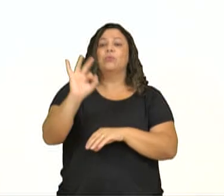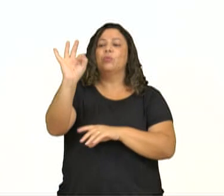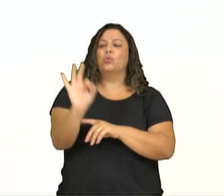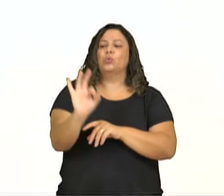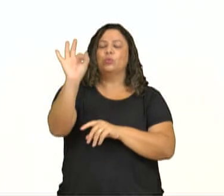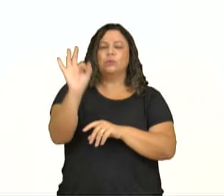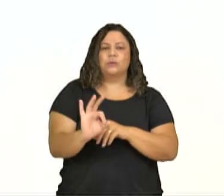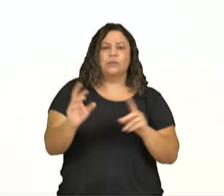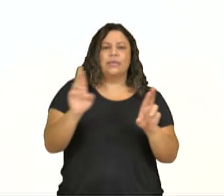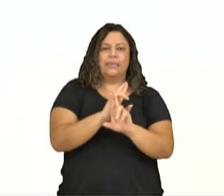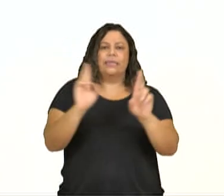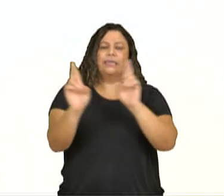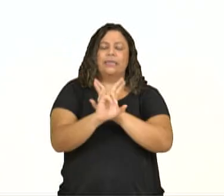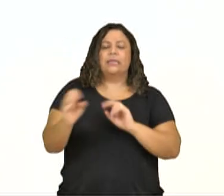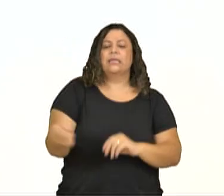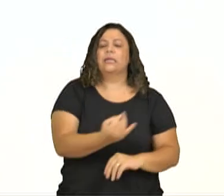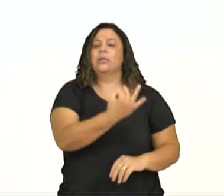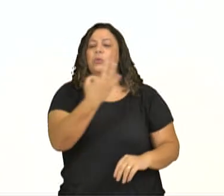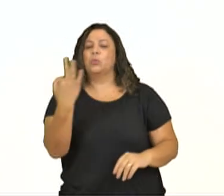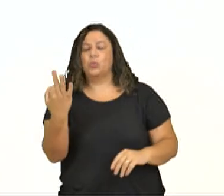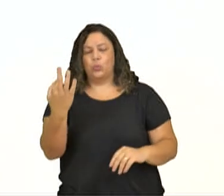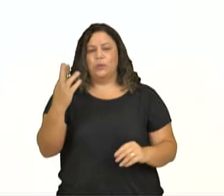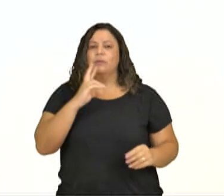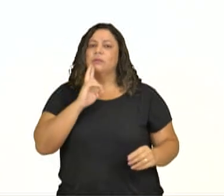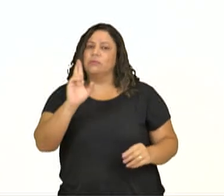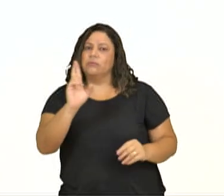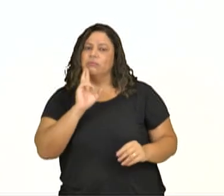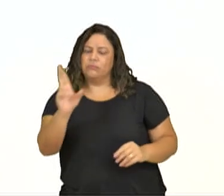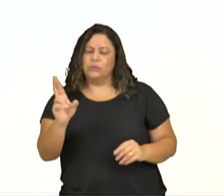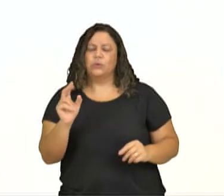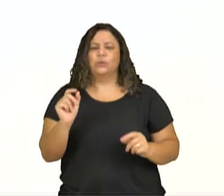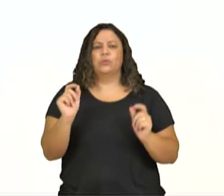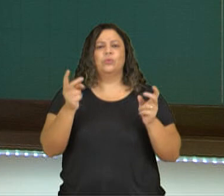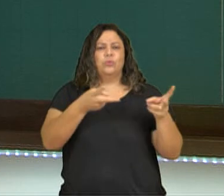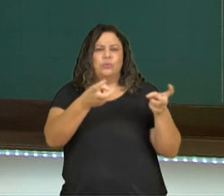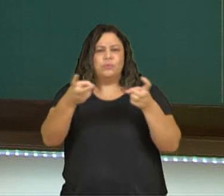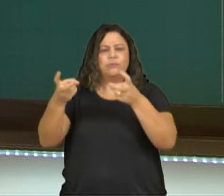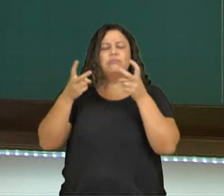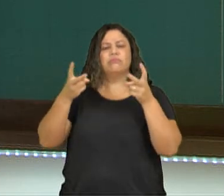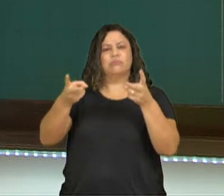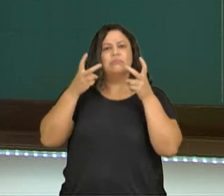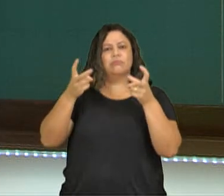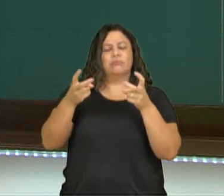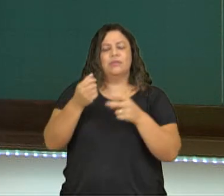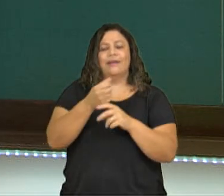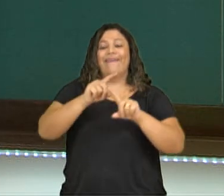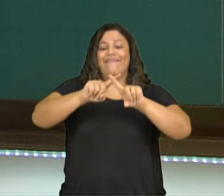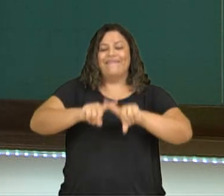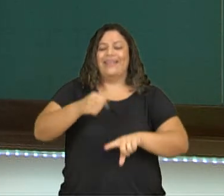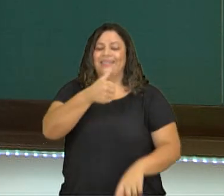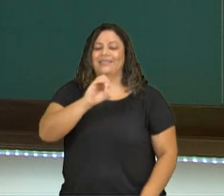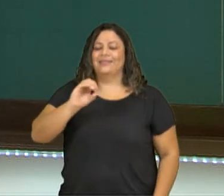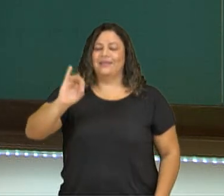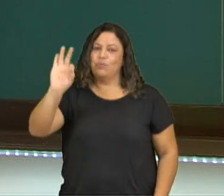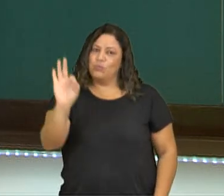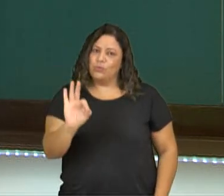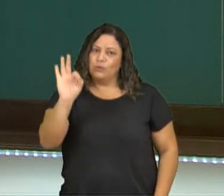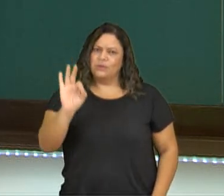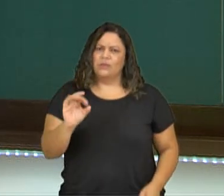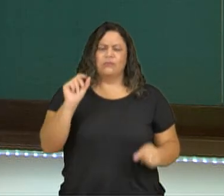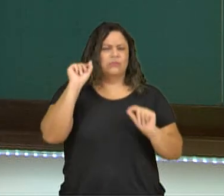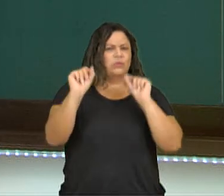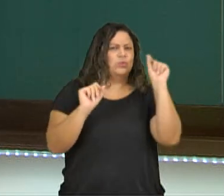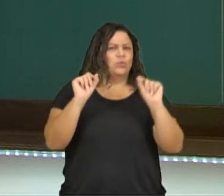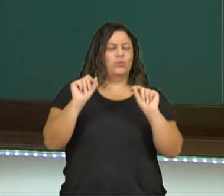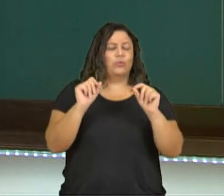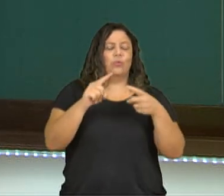a relação entre a quantidade obtida e a quantidade esperada vezes 100%, tá ok? Qual dos